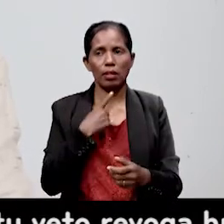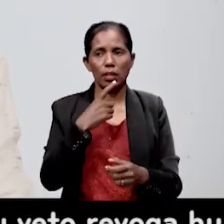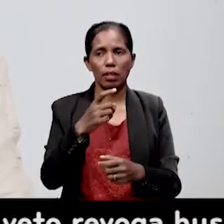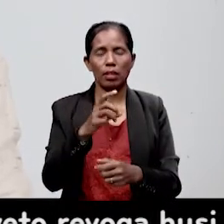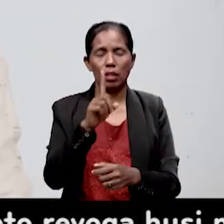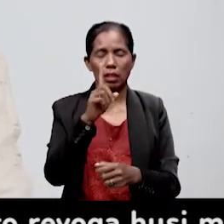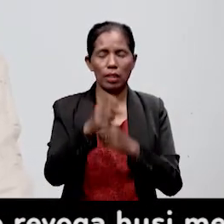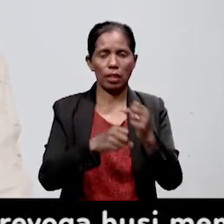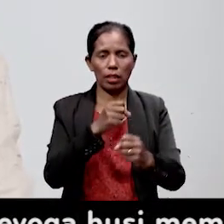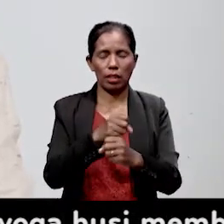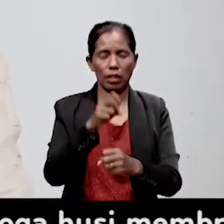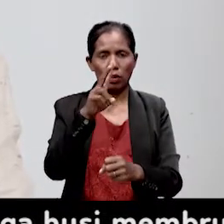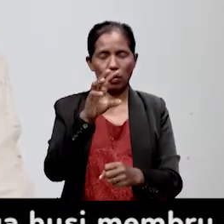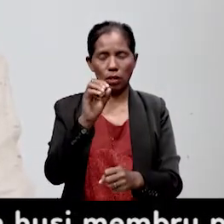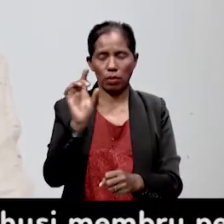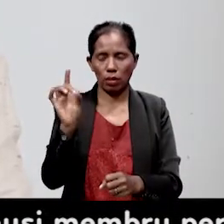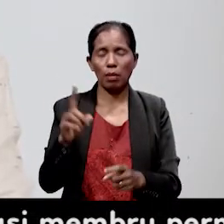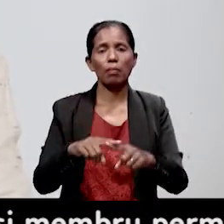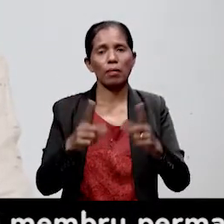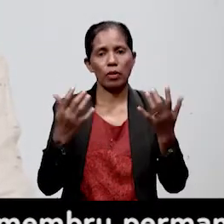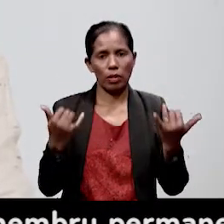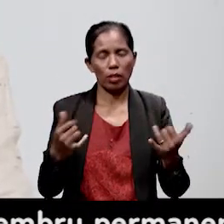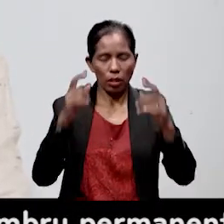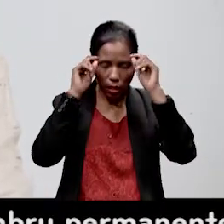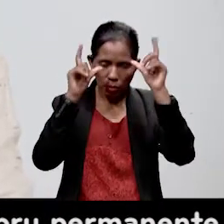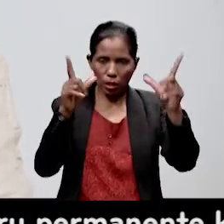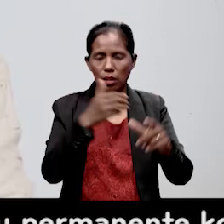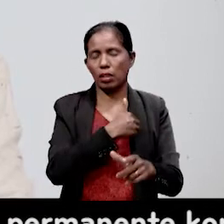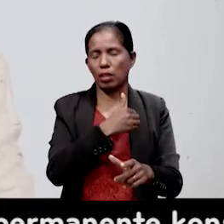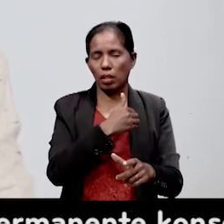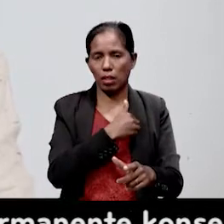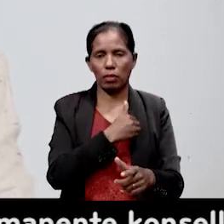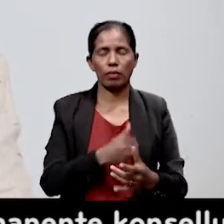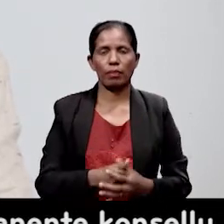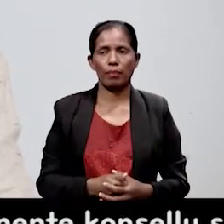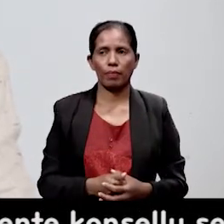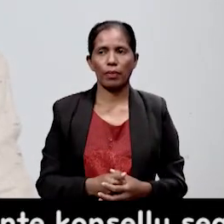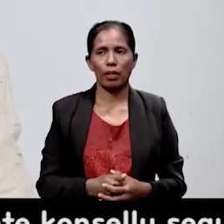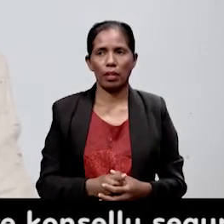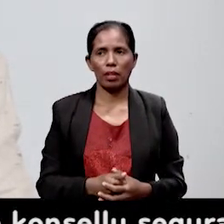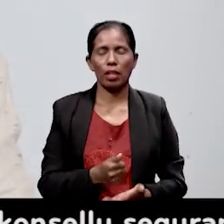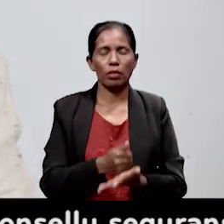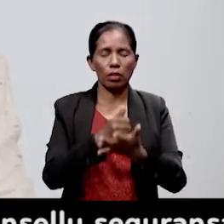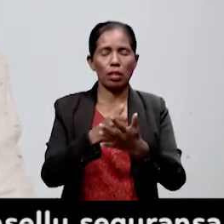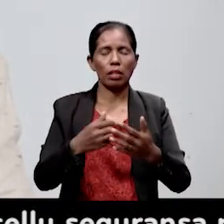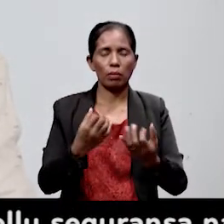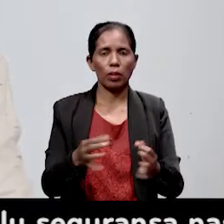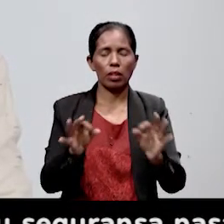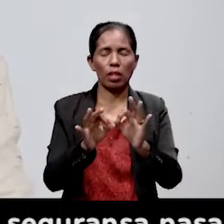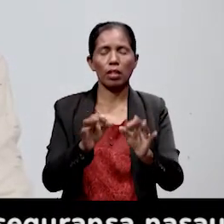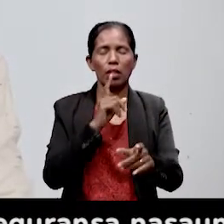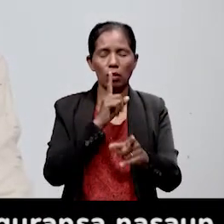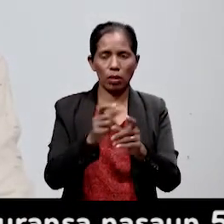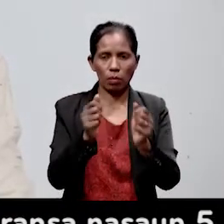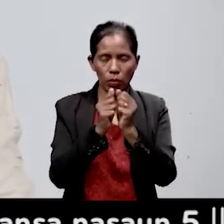em 2008. Mas veto agora Timor-Leste se deu gratifica tratado, né? Tratado é importante ter para Timor-Leste, a tua pele é